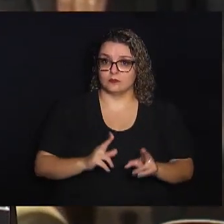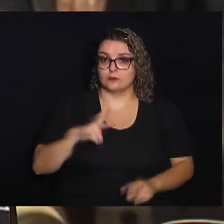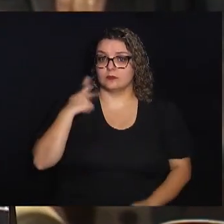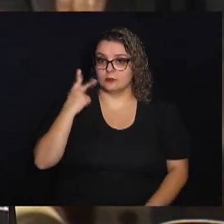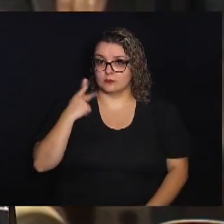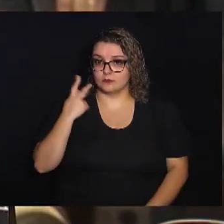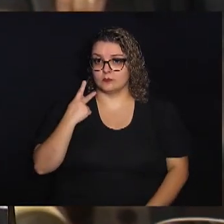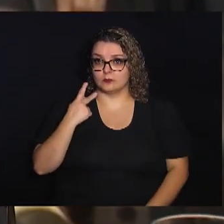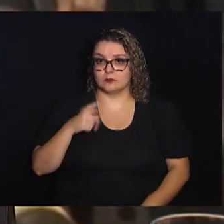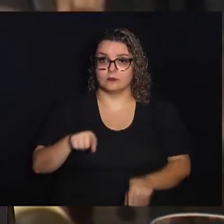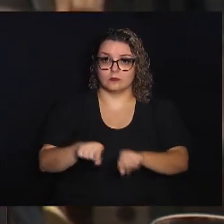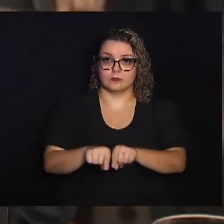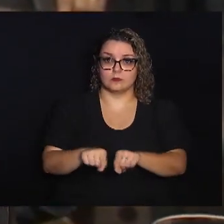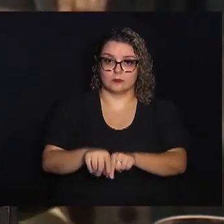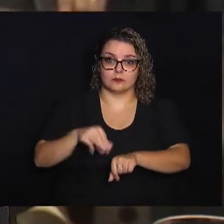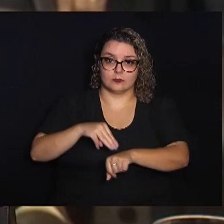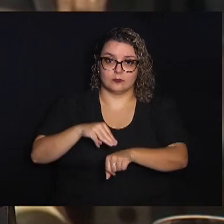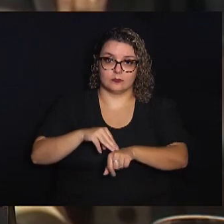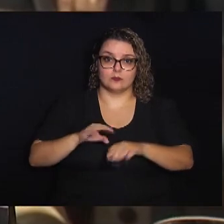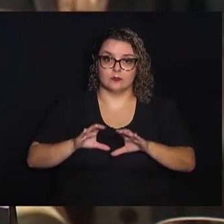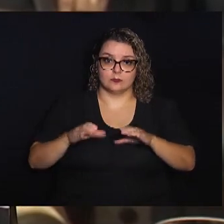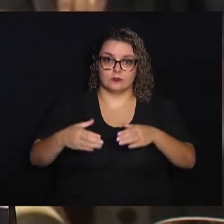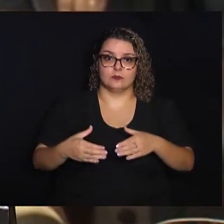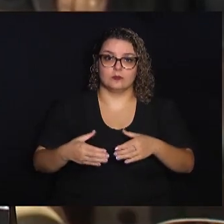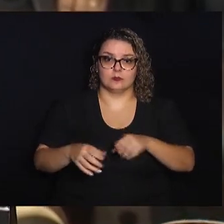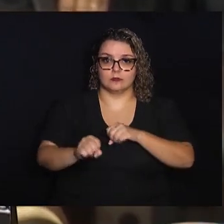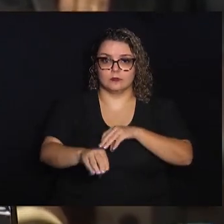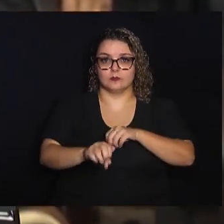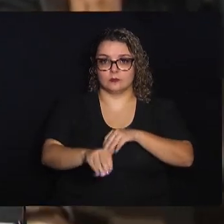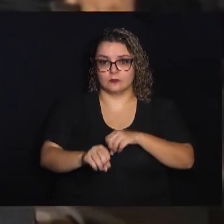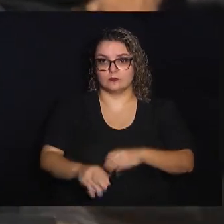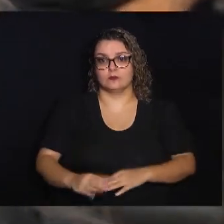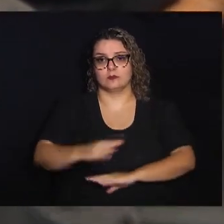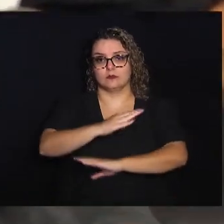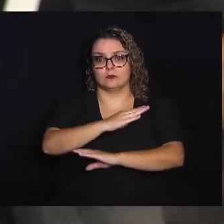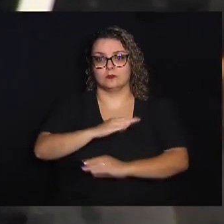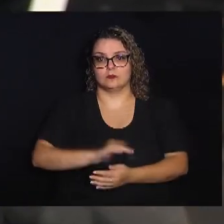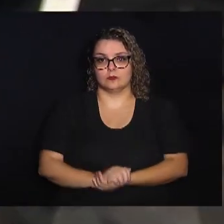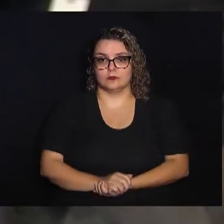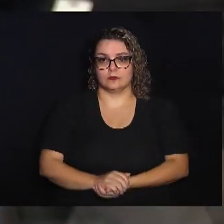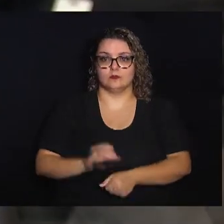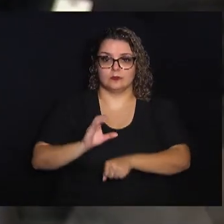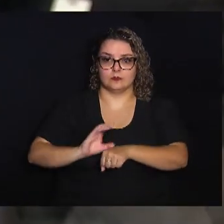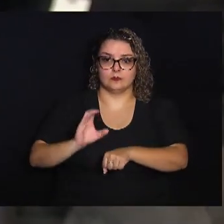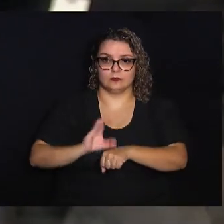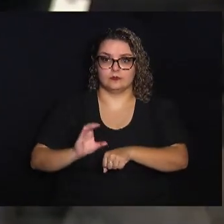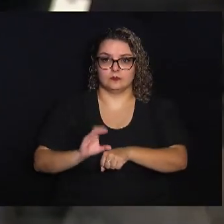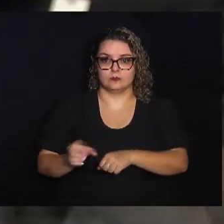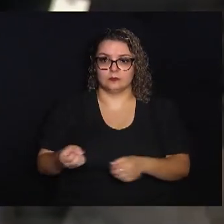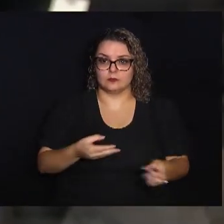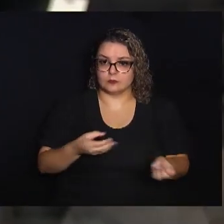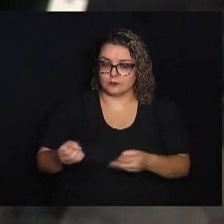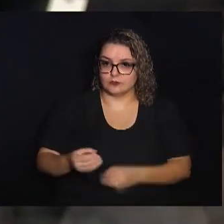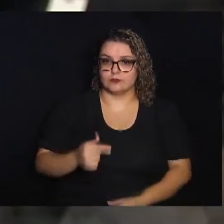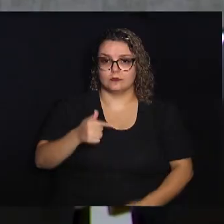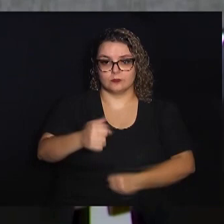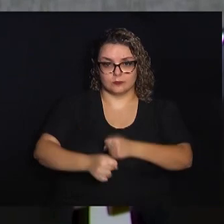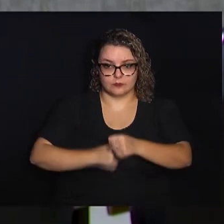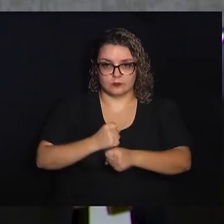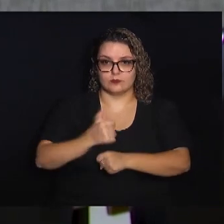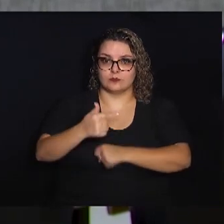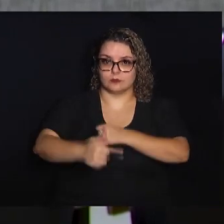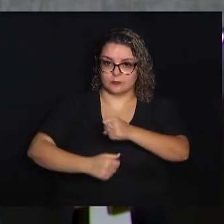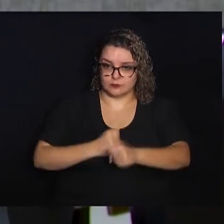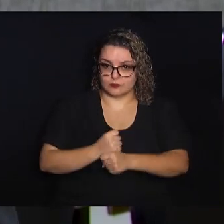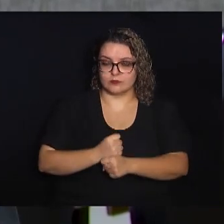parlamentar, que também é membro da Comissão de Educação na Câmara, o curso poderá ser renovado de 7 em 7 anos. A